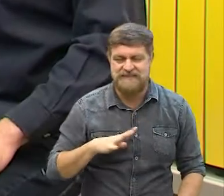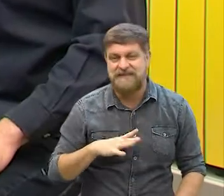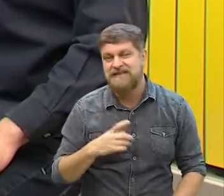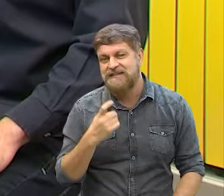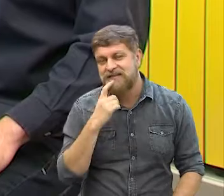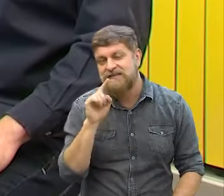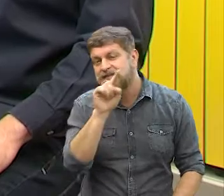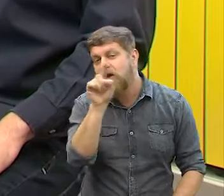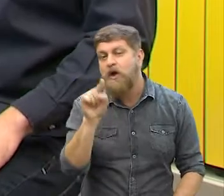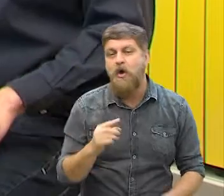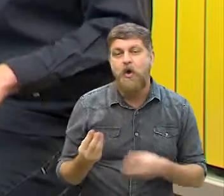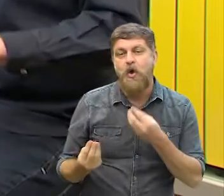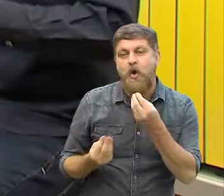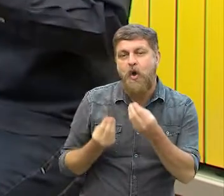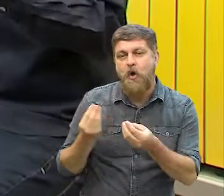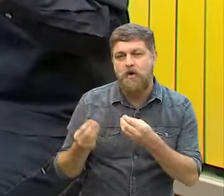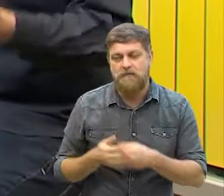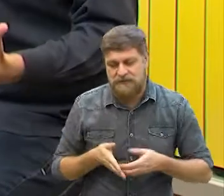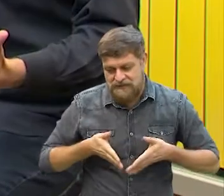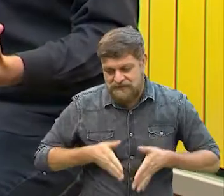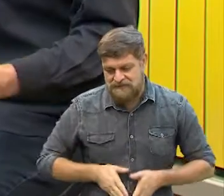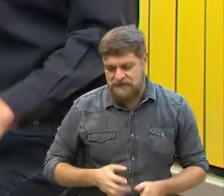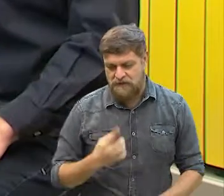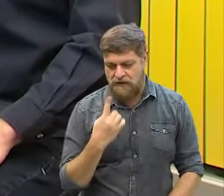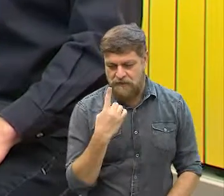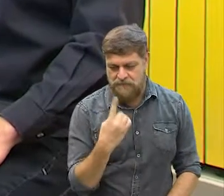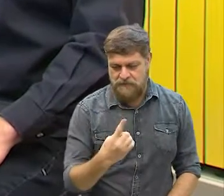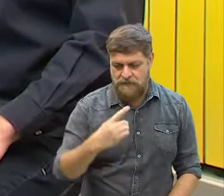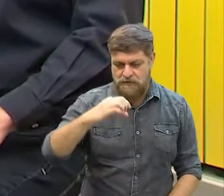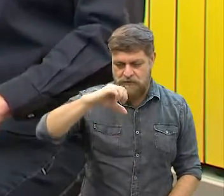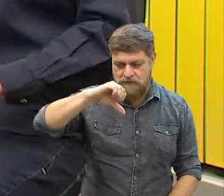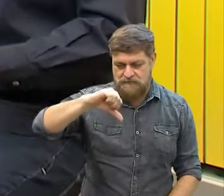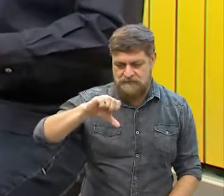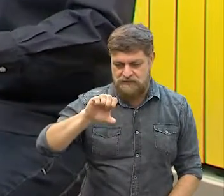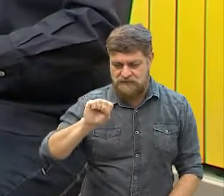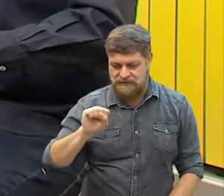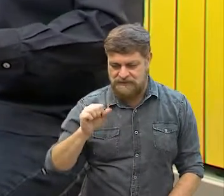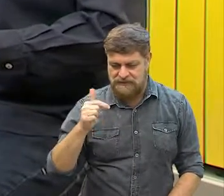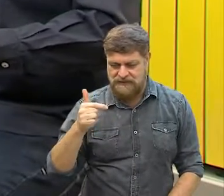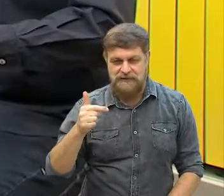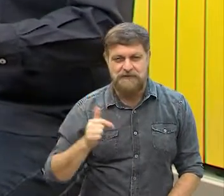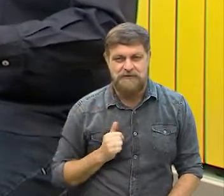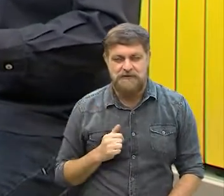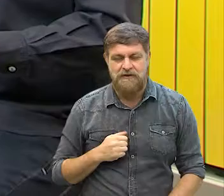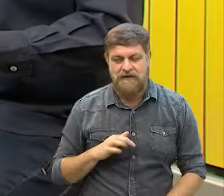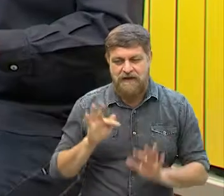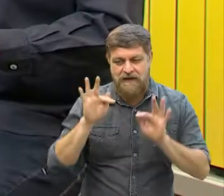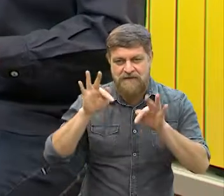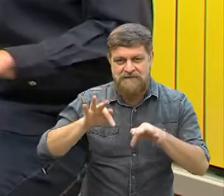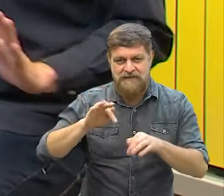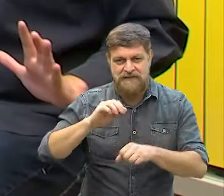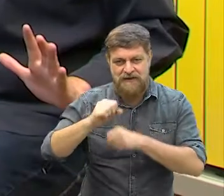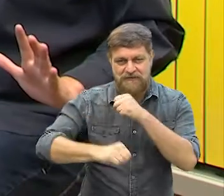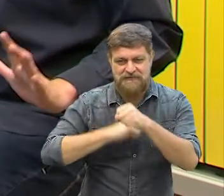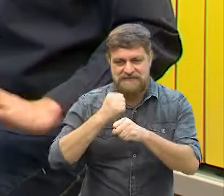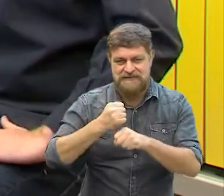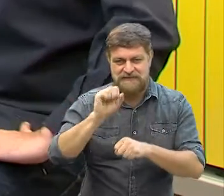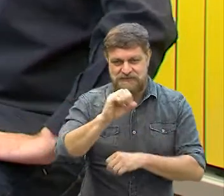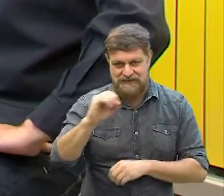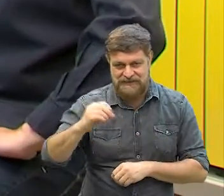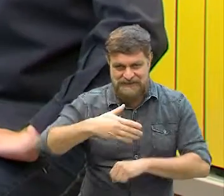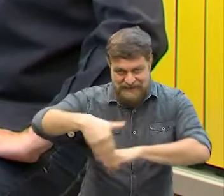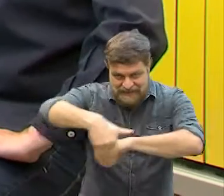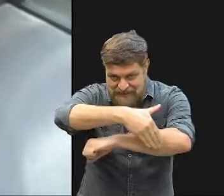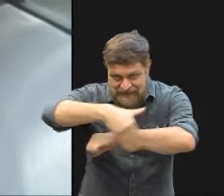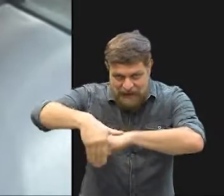na cidade de Campinas? Nasceu em 1982, então final da década de 80. Pegou aquele futebol